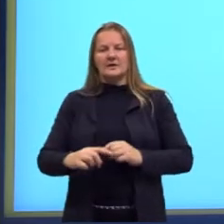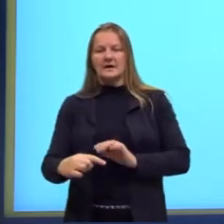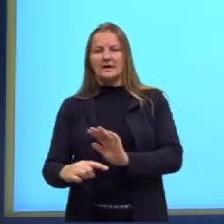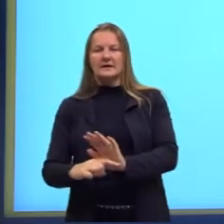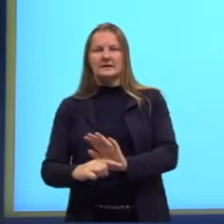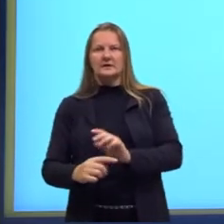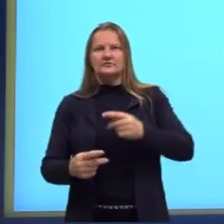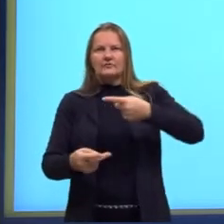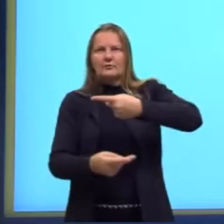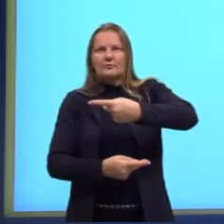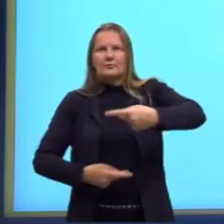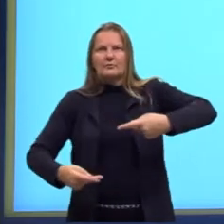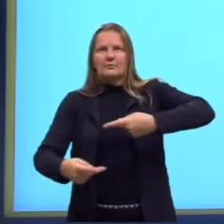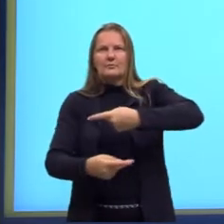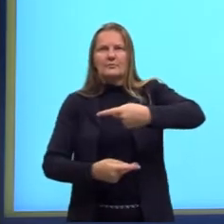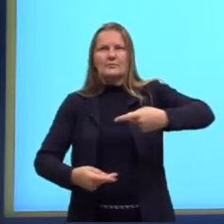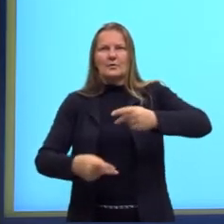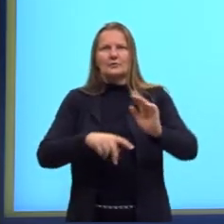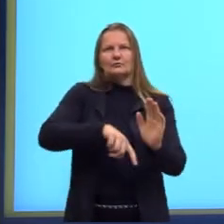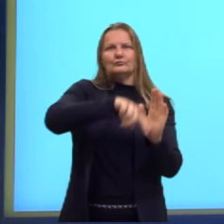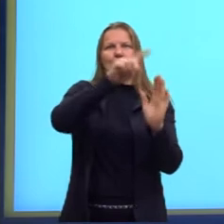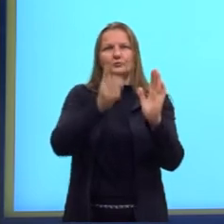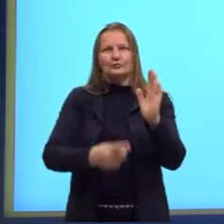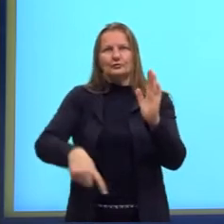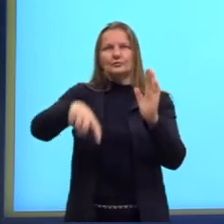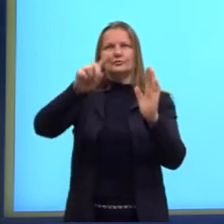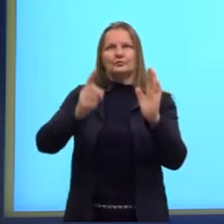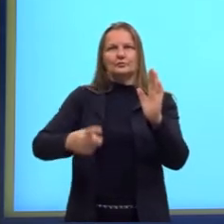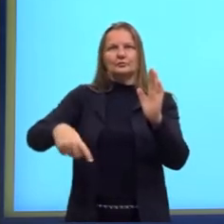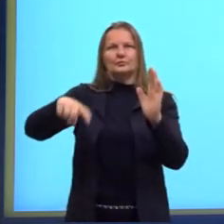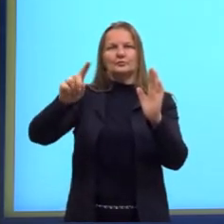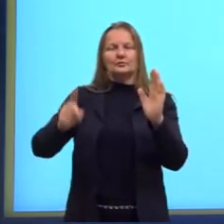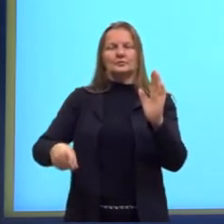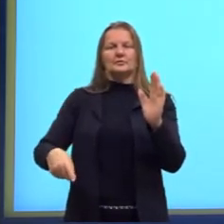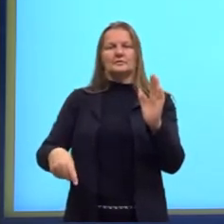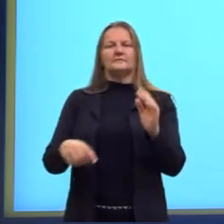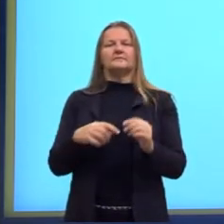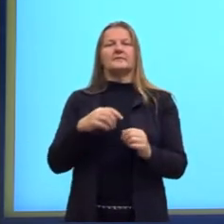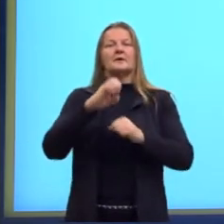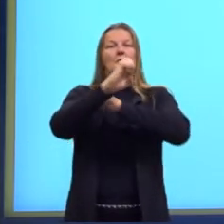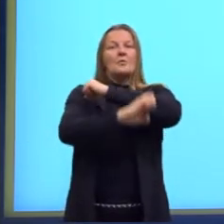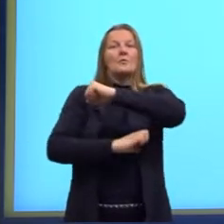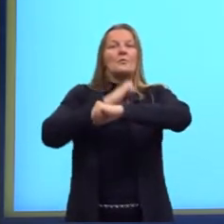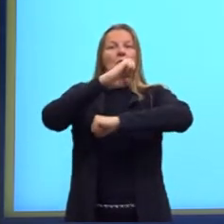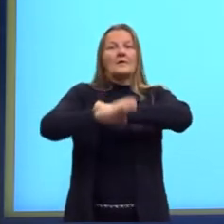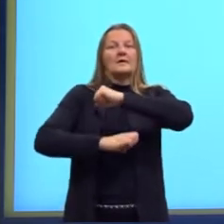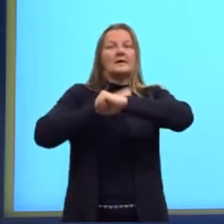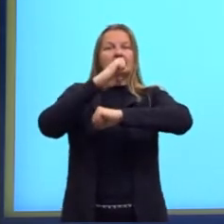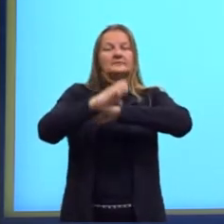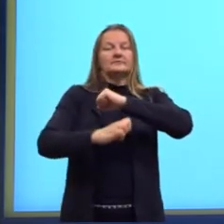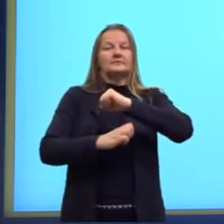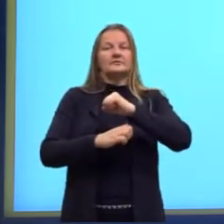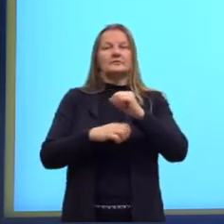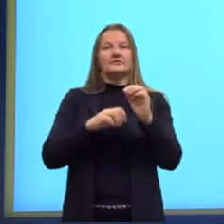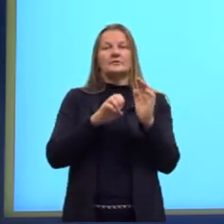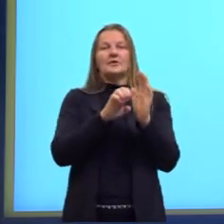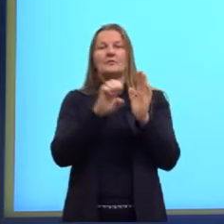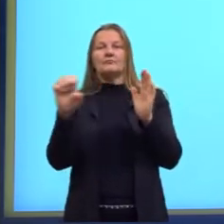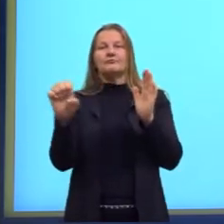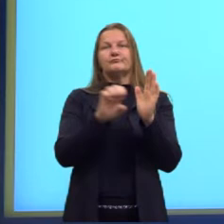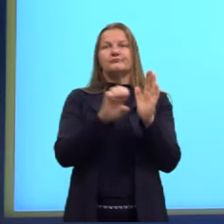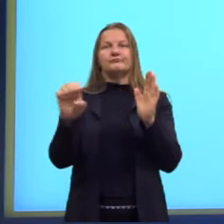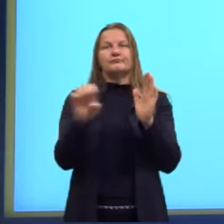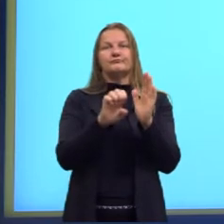alterando constantemente para sempre né é pensem no movimento do elétron num fio por exemplo ele fica indo e